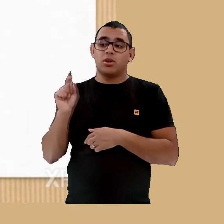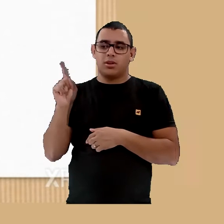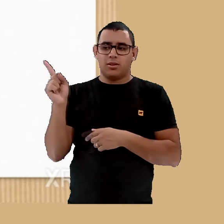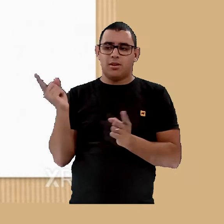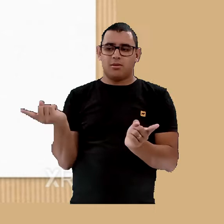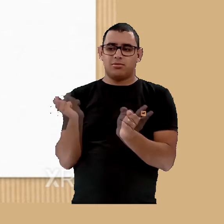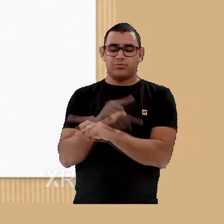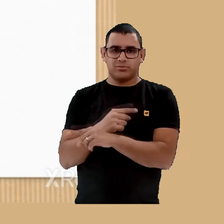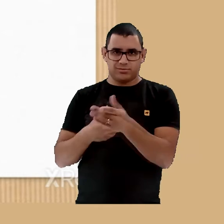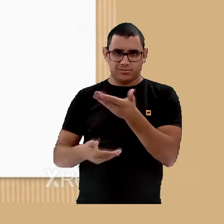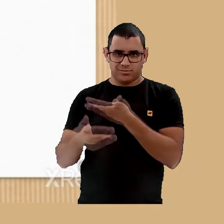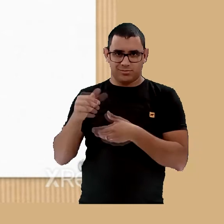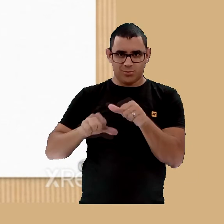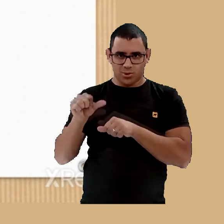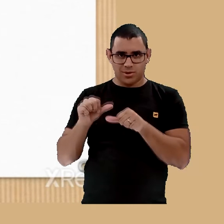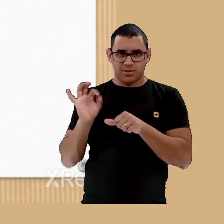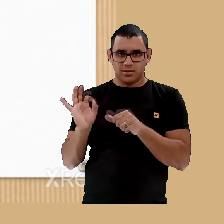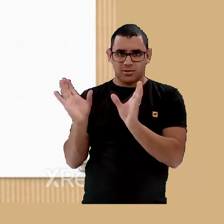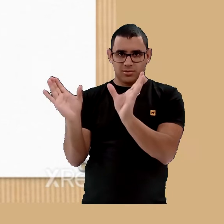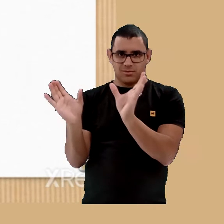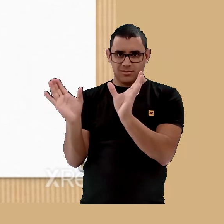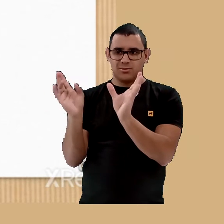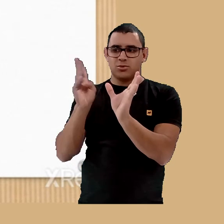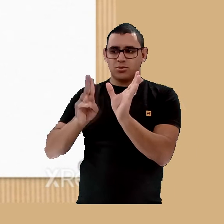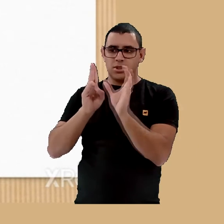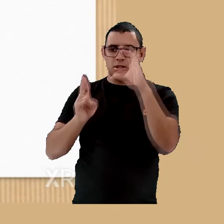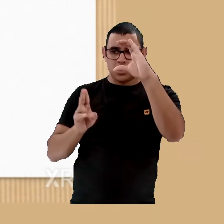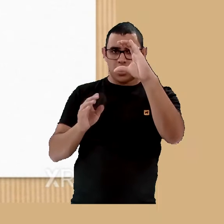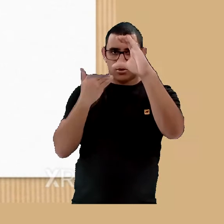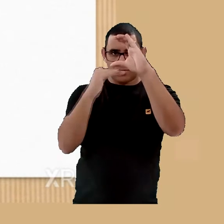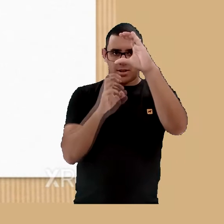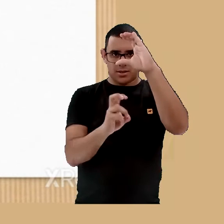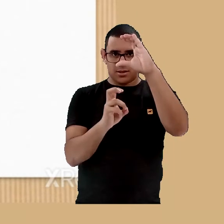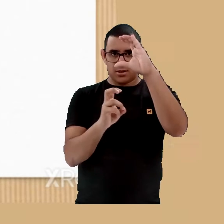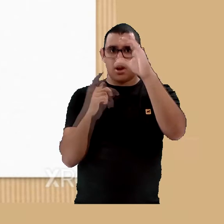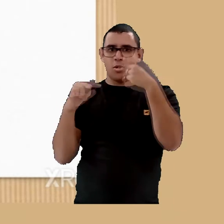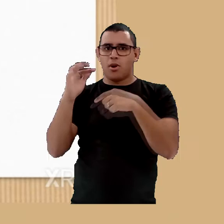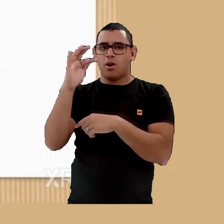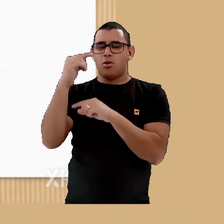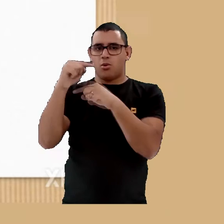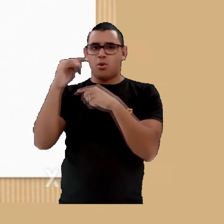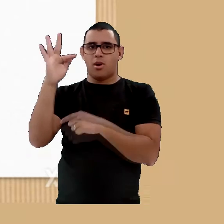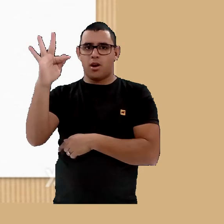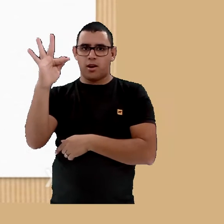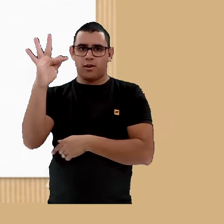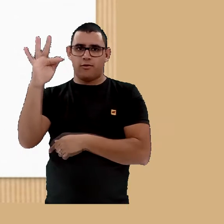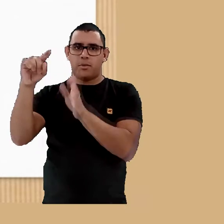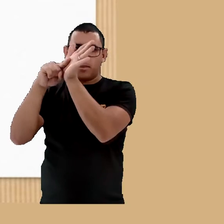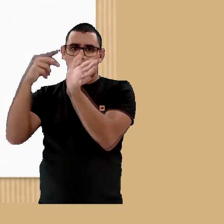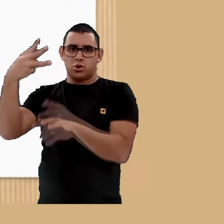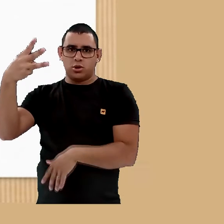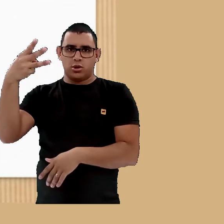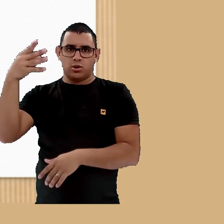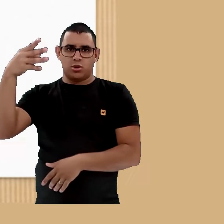a conversão. Então, temperatura Celsius sobre 5 vai ser igual a Fahrenheit menos 32